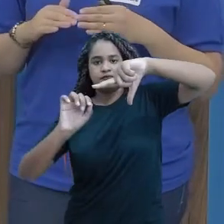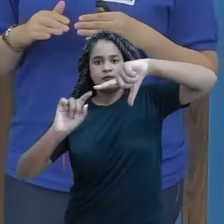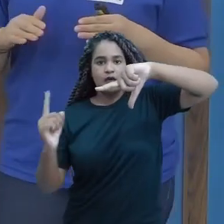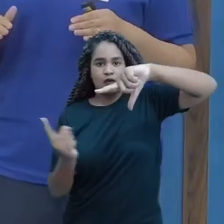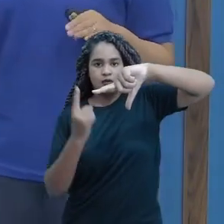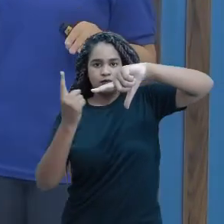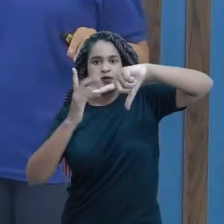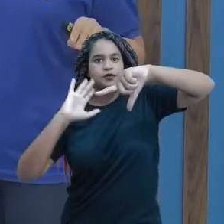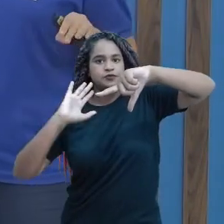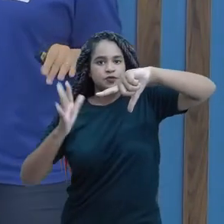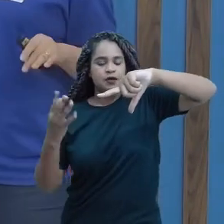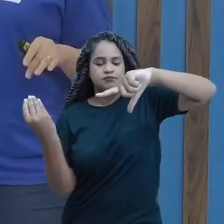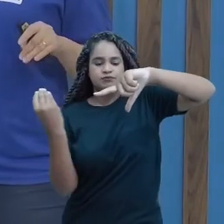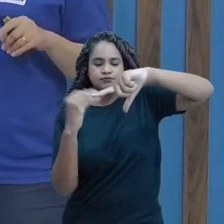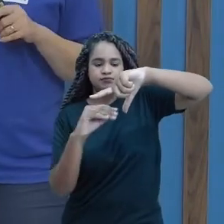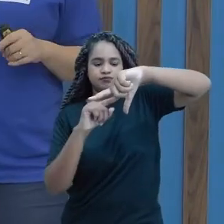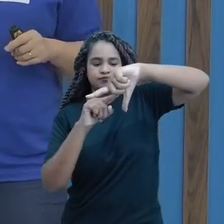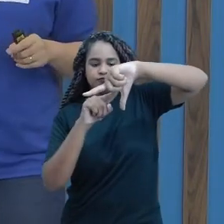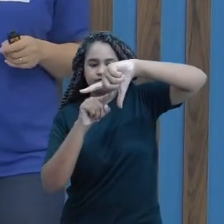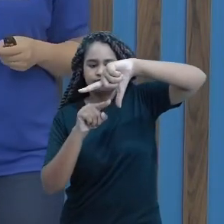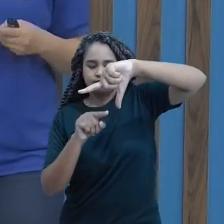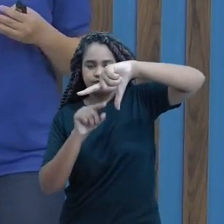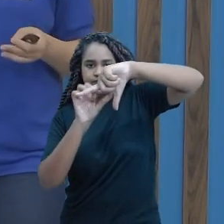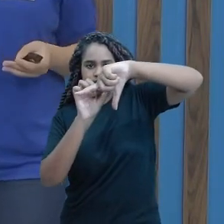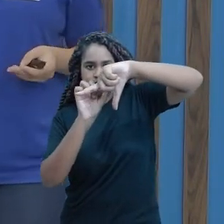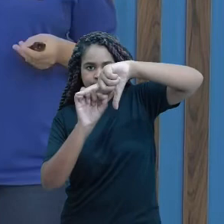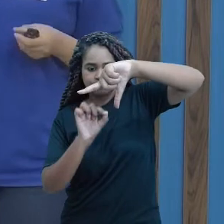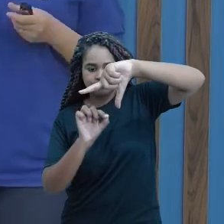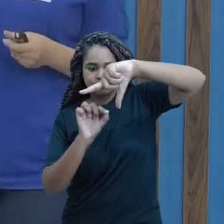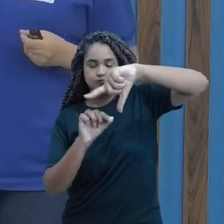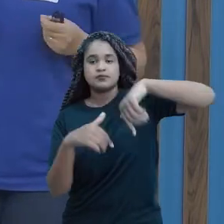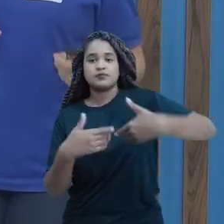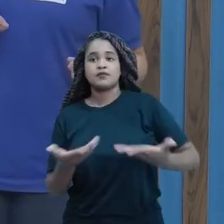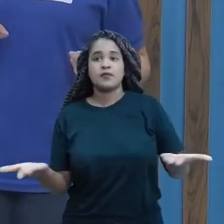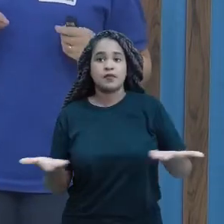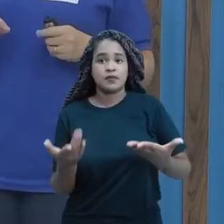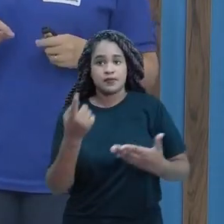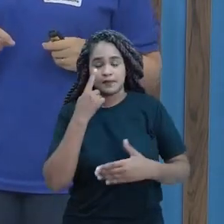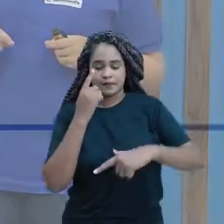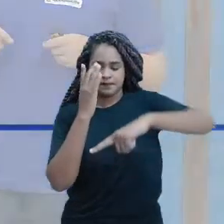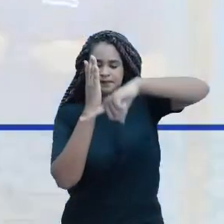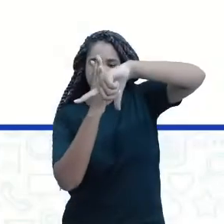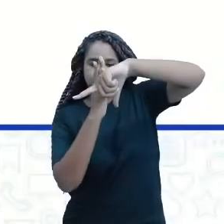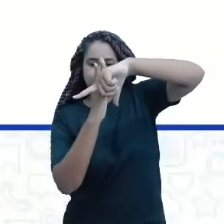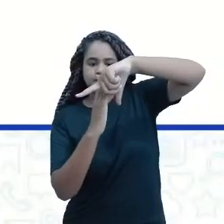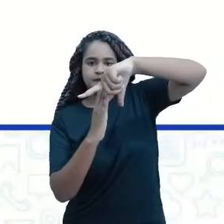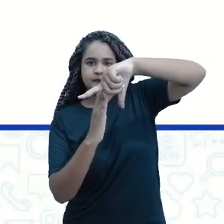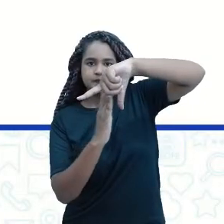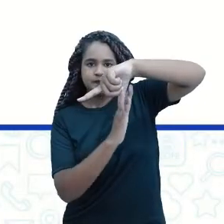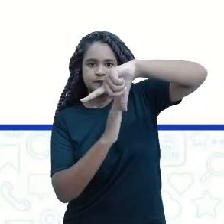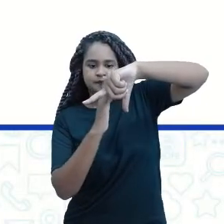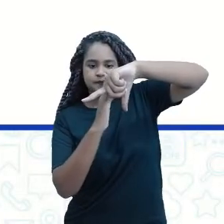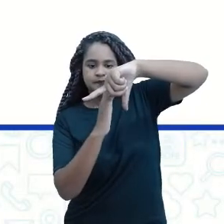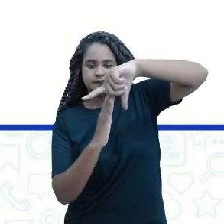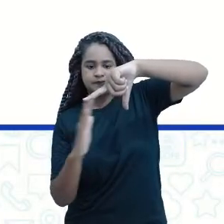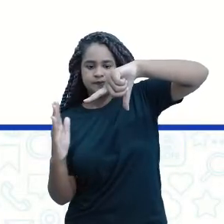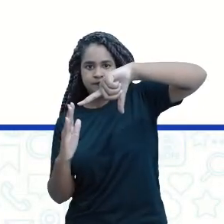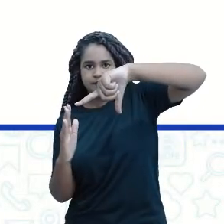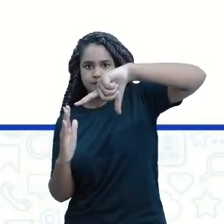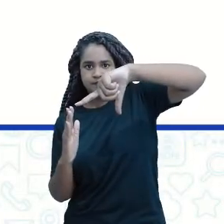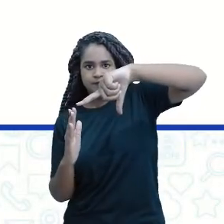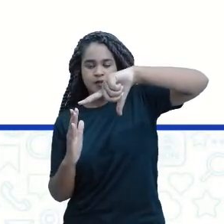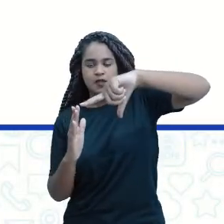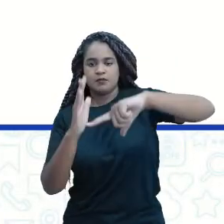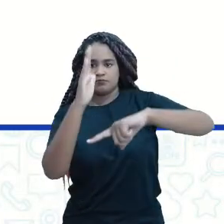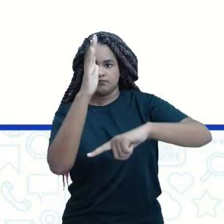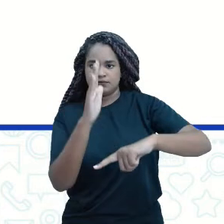A hipotenusa original do nosso triângulo, ela está sendo dividida em dois pedacinhos, né? Se eu traço a altura de lá de cima até aqui